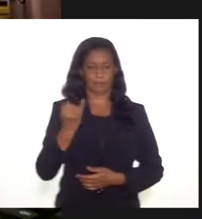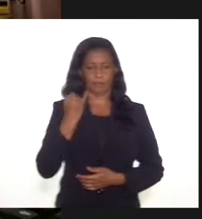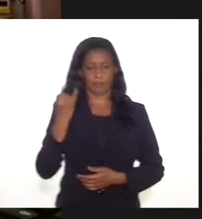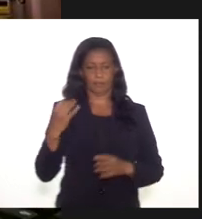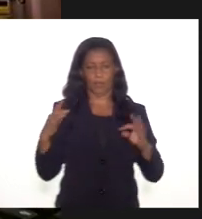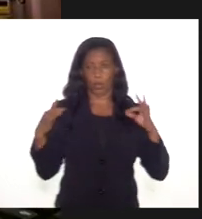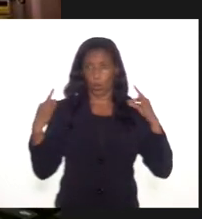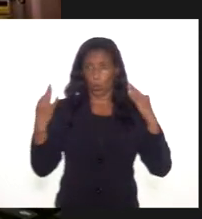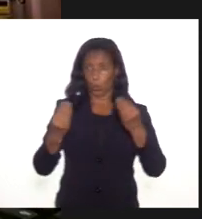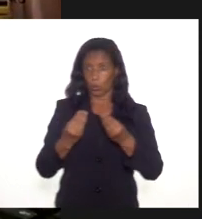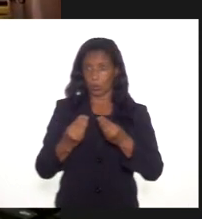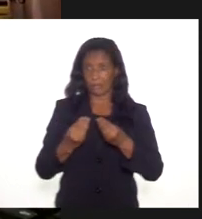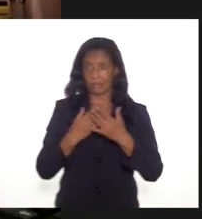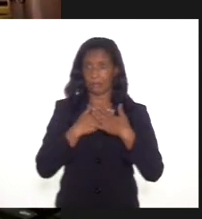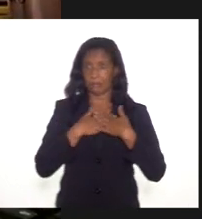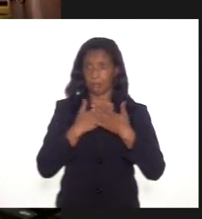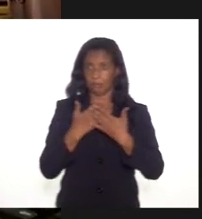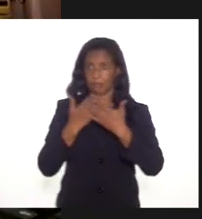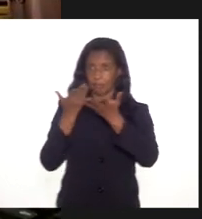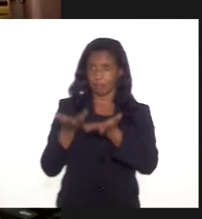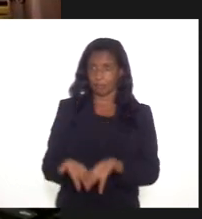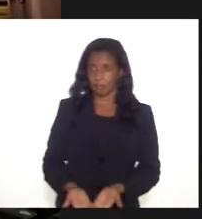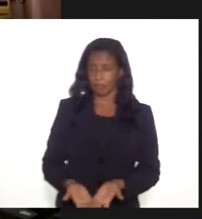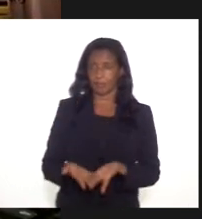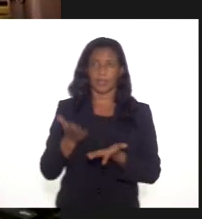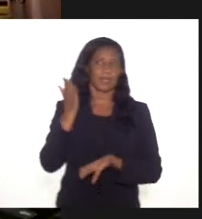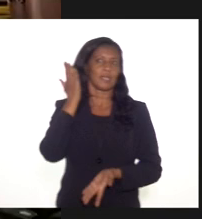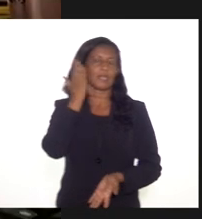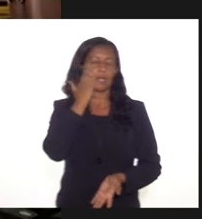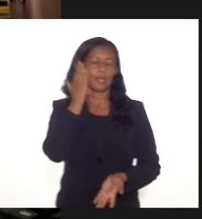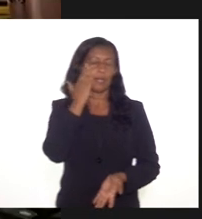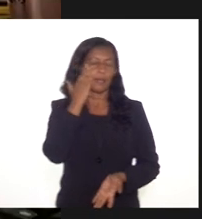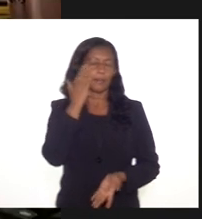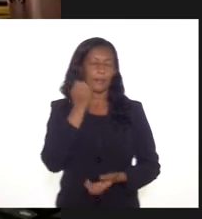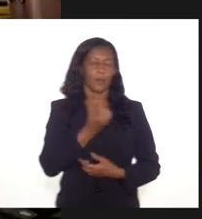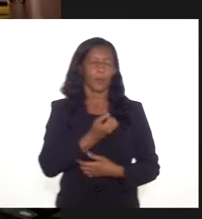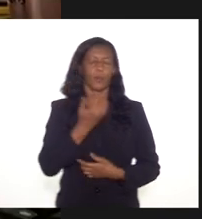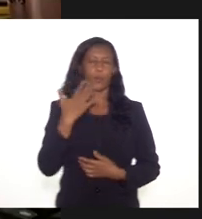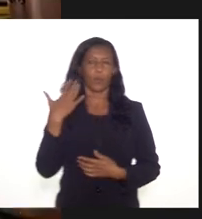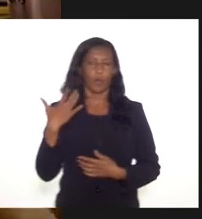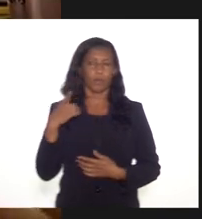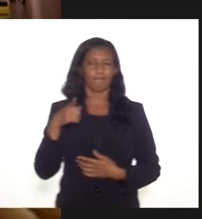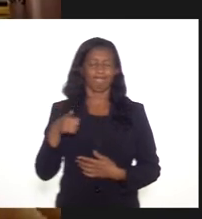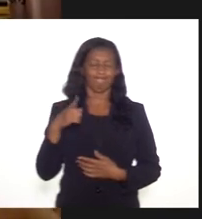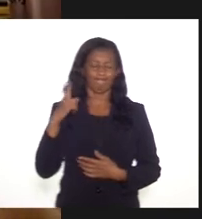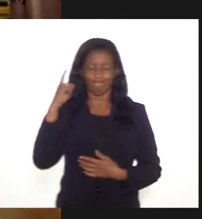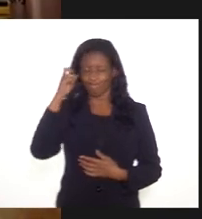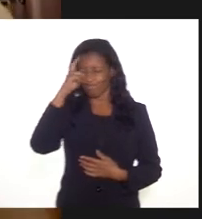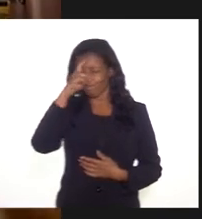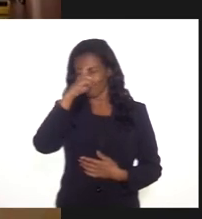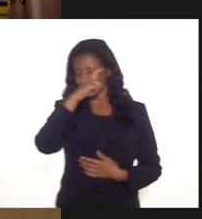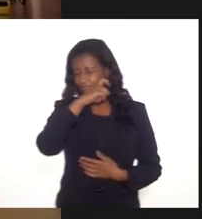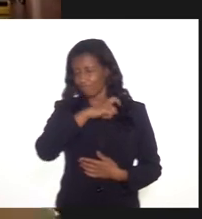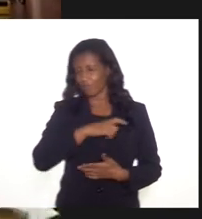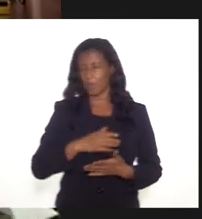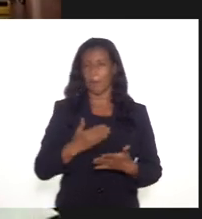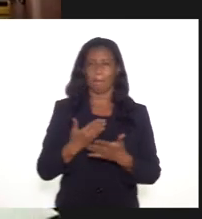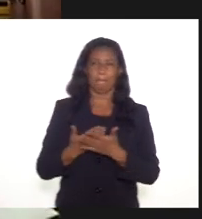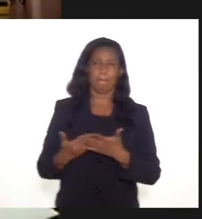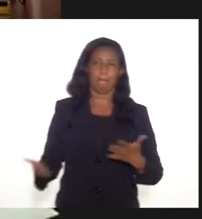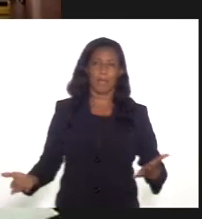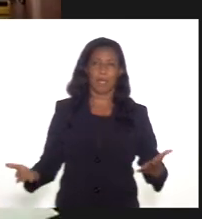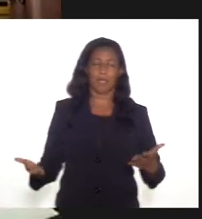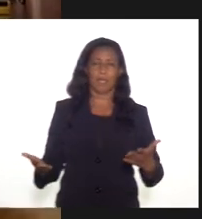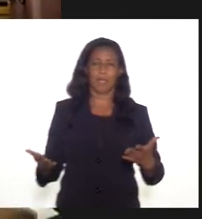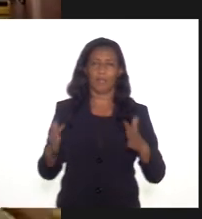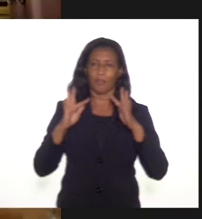toda a solidariedade prestada à vossa excelência, sabemos o quanto que essa situação de perda de